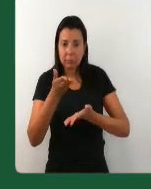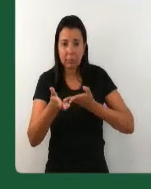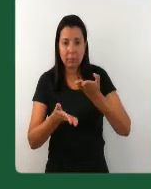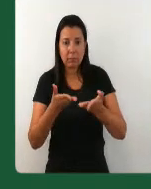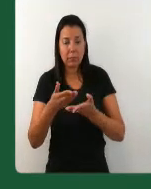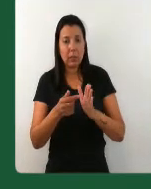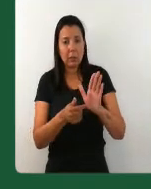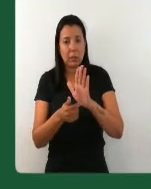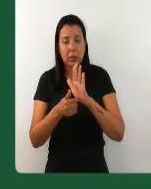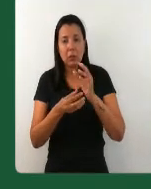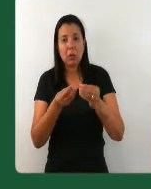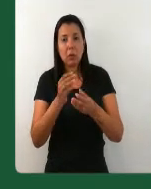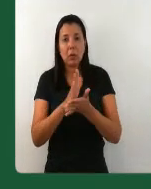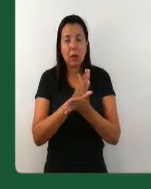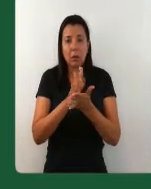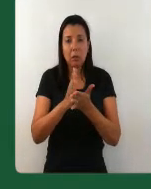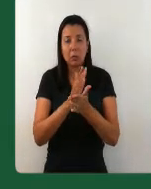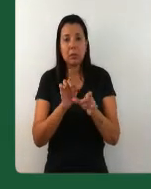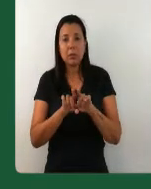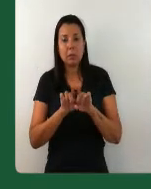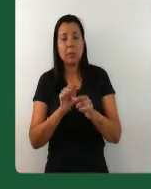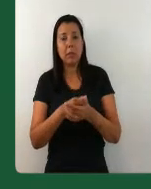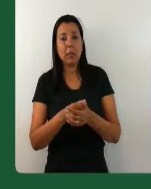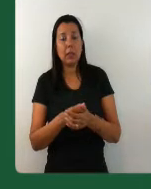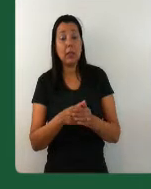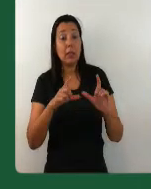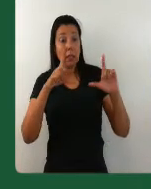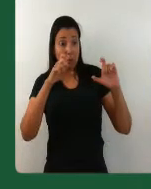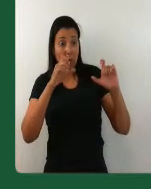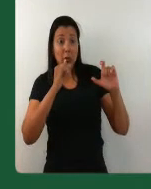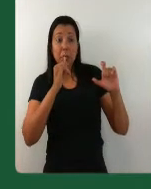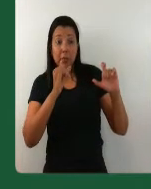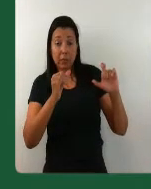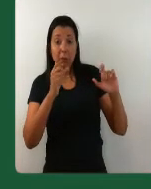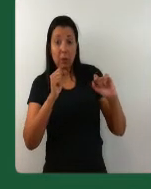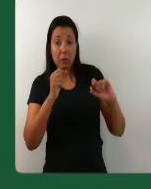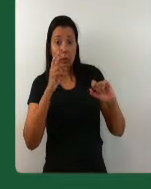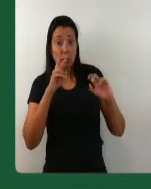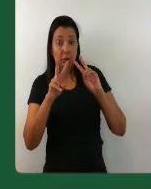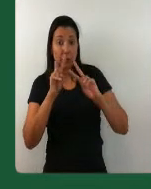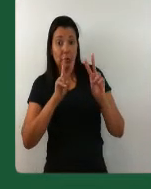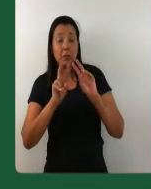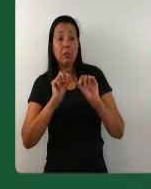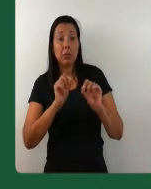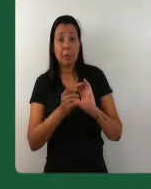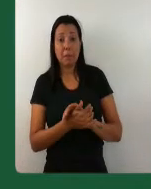e demonstrar alguns casos. Na foto aqui podemos ver